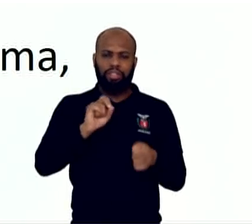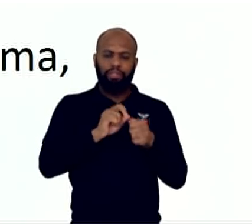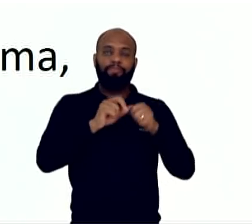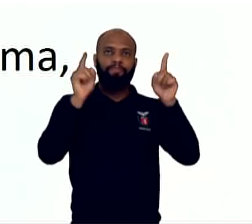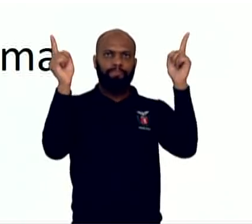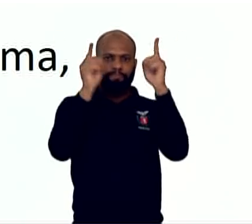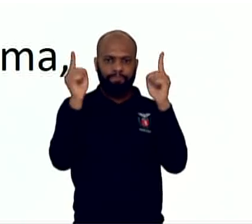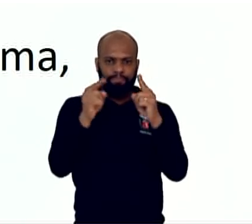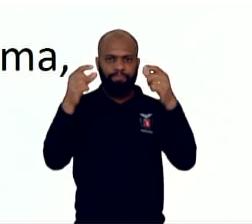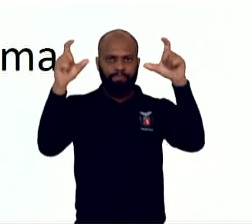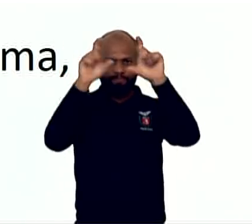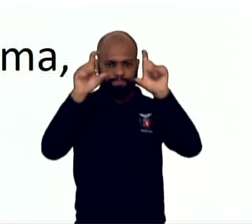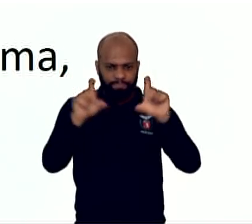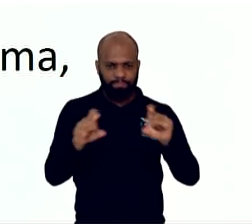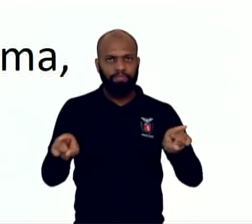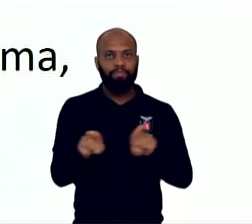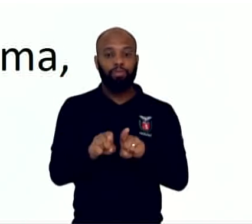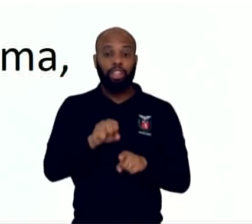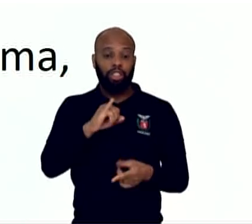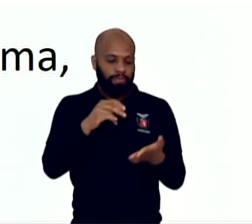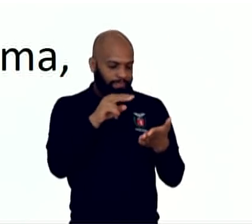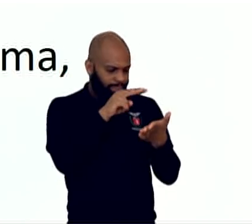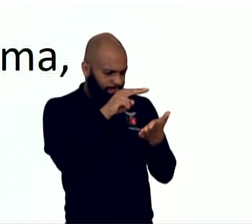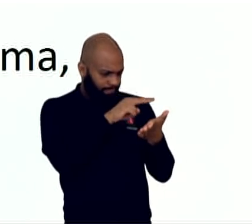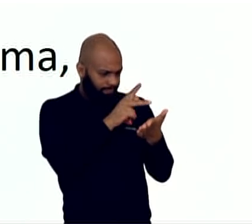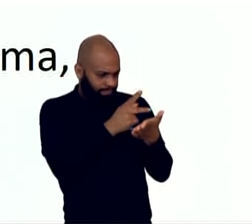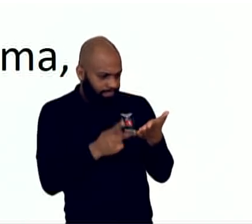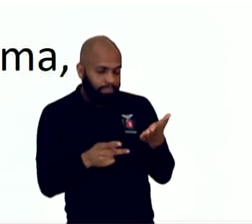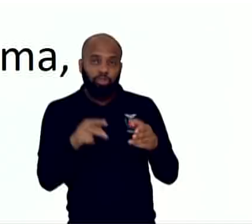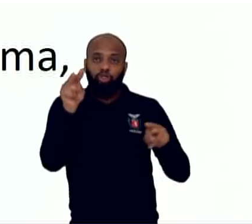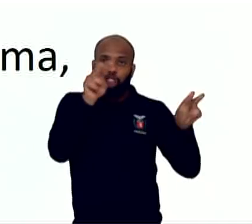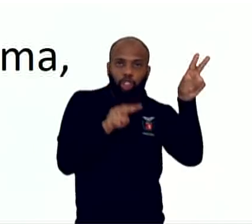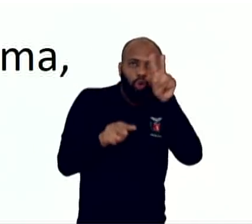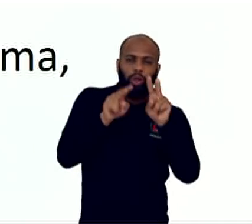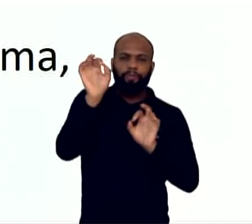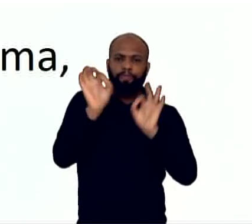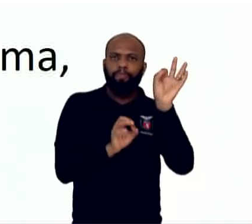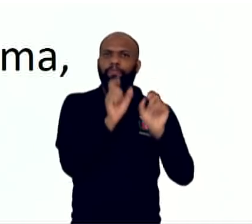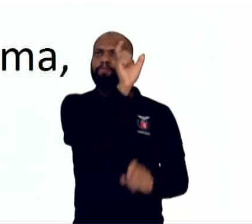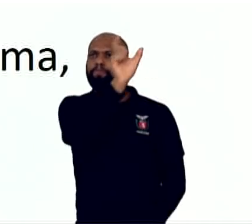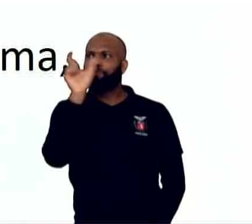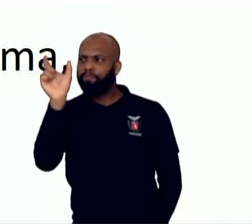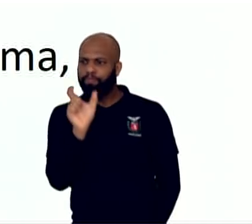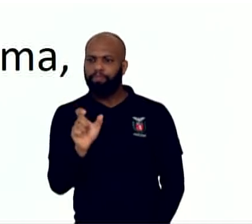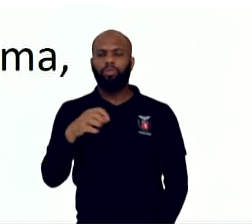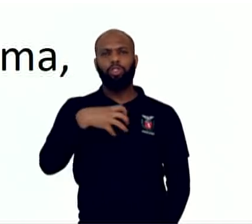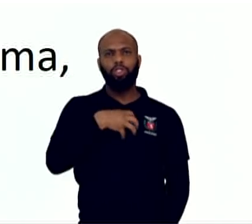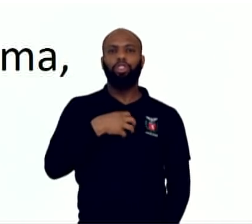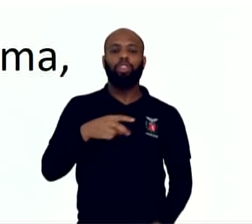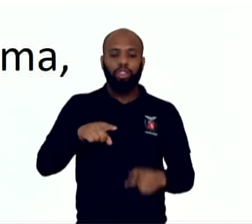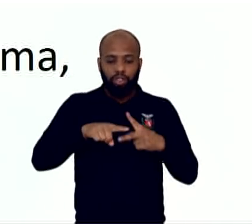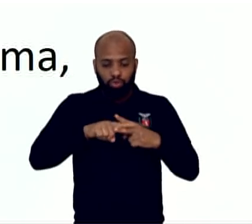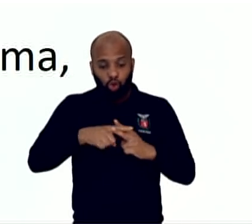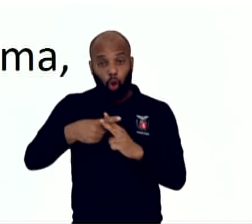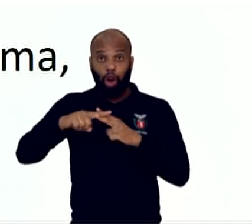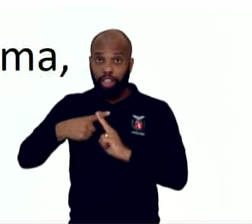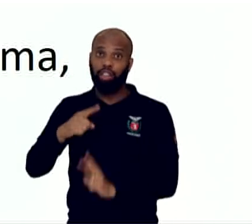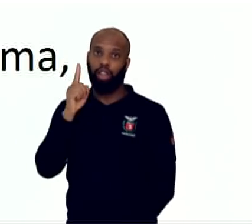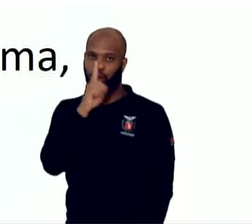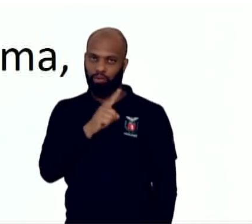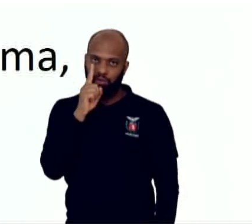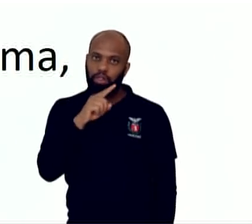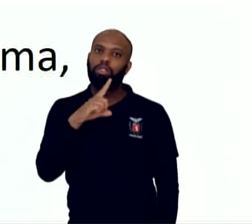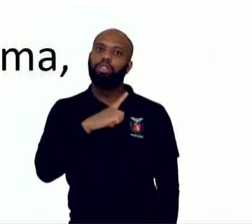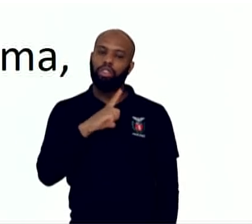poema visual, vai organizar melhor ali, então, as palavras na página e vai corrigir as falhas